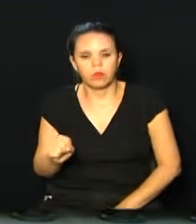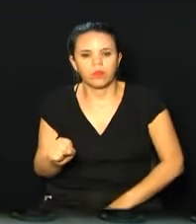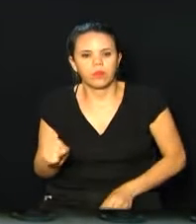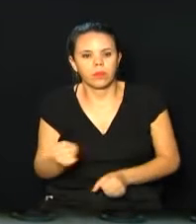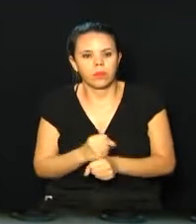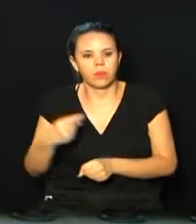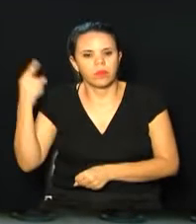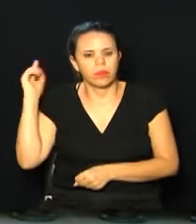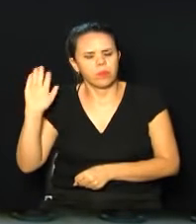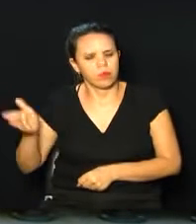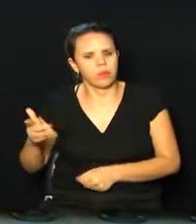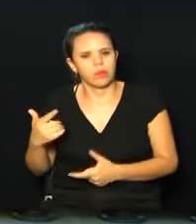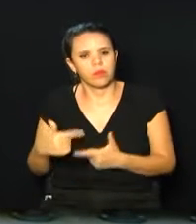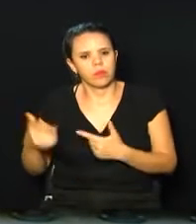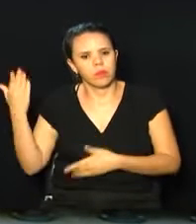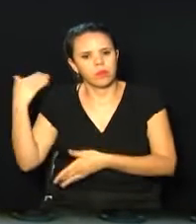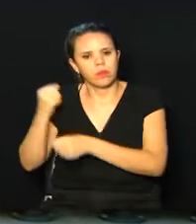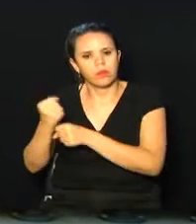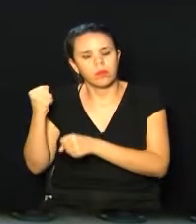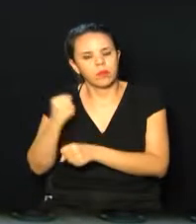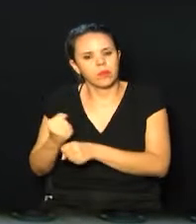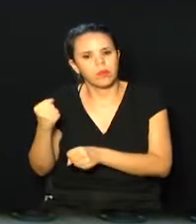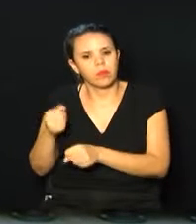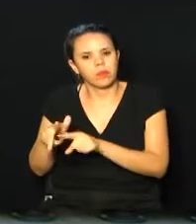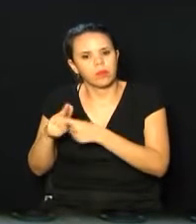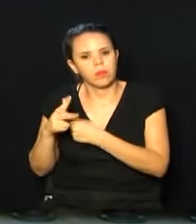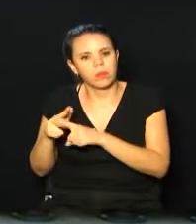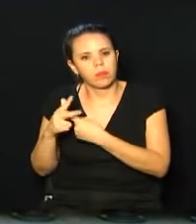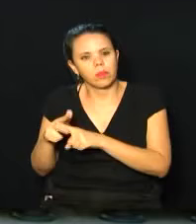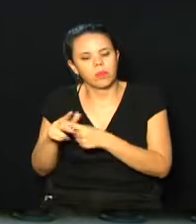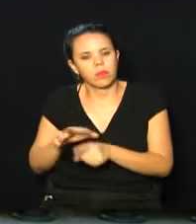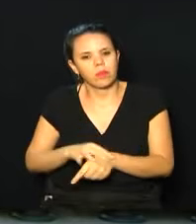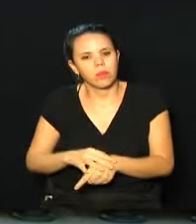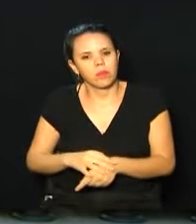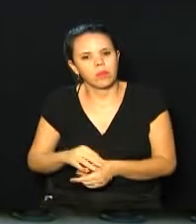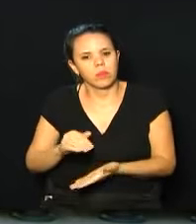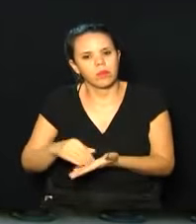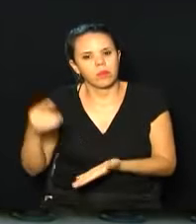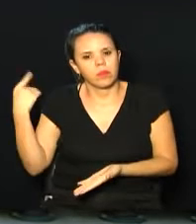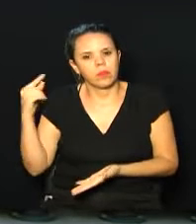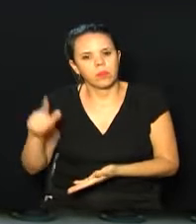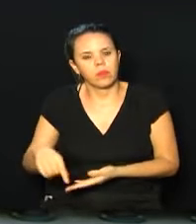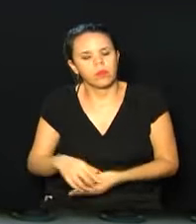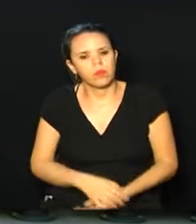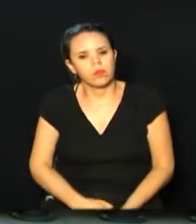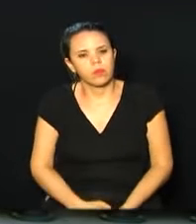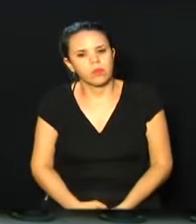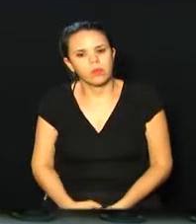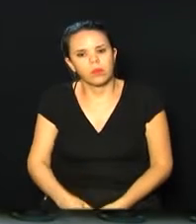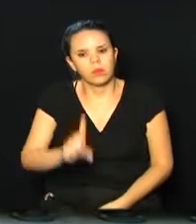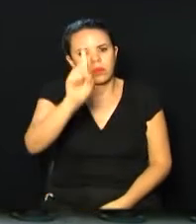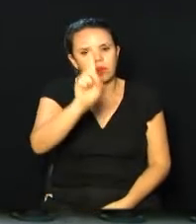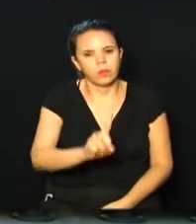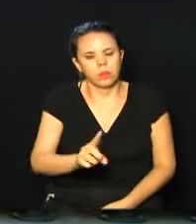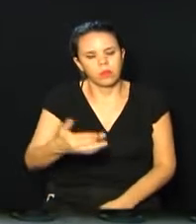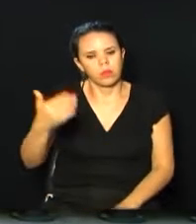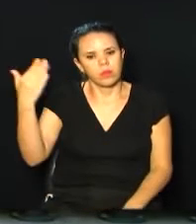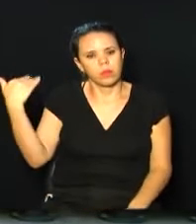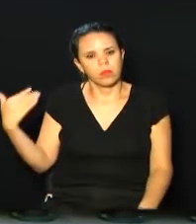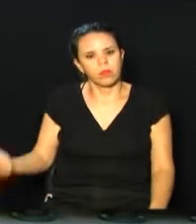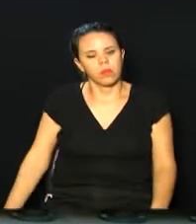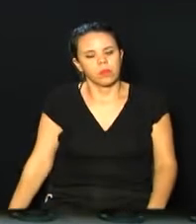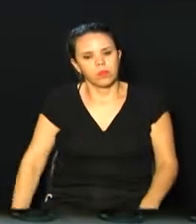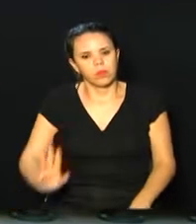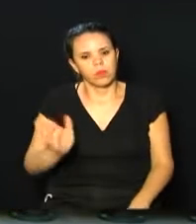falou que já estava mexendo ali, não sei se ele era secretário, mas era diretor na época. Já estava